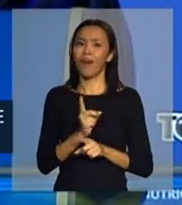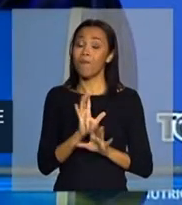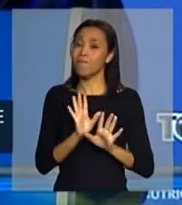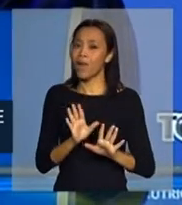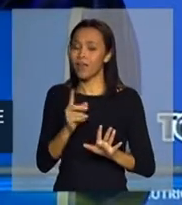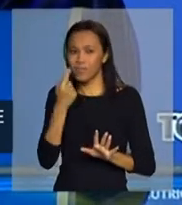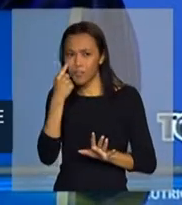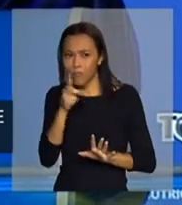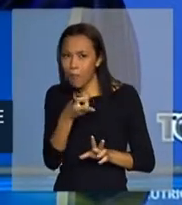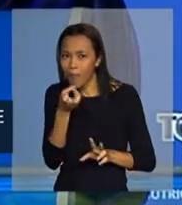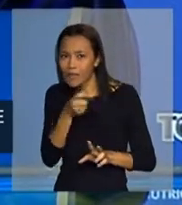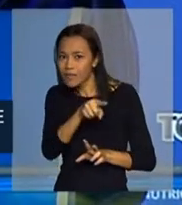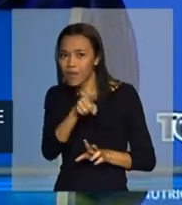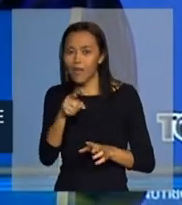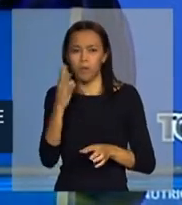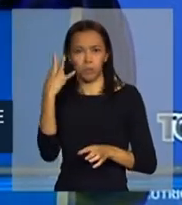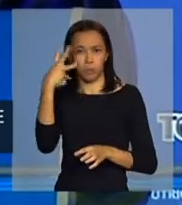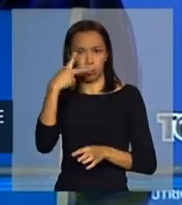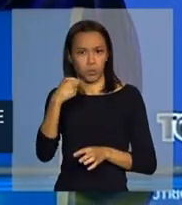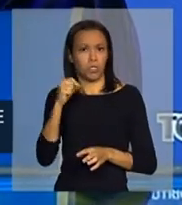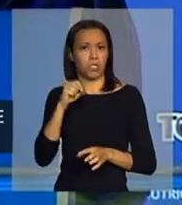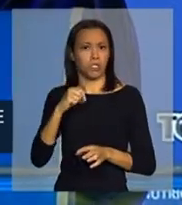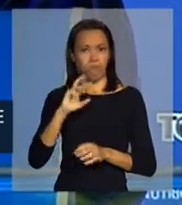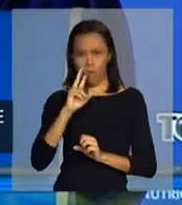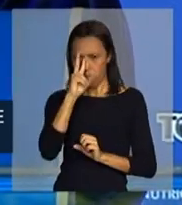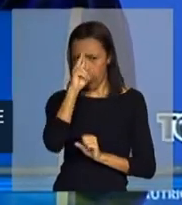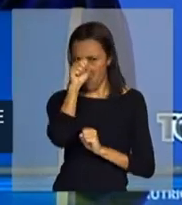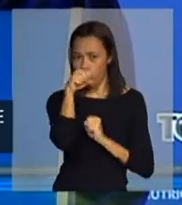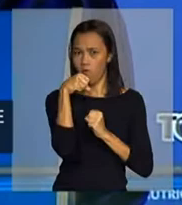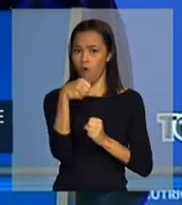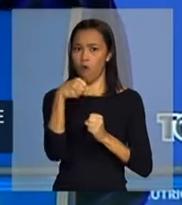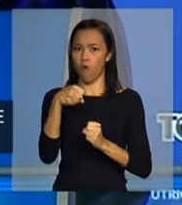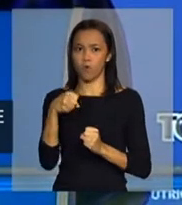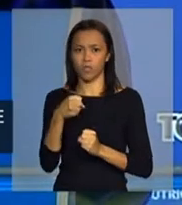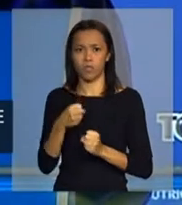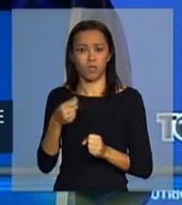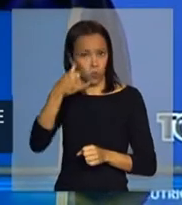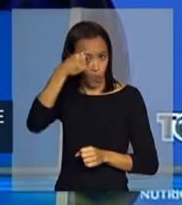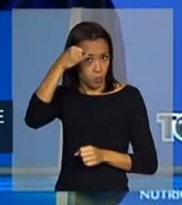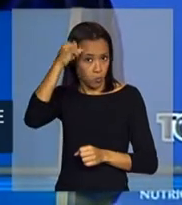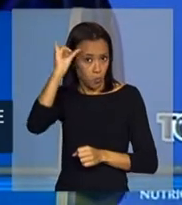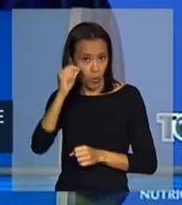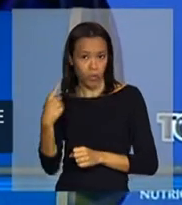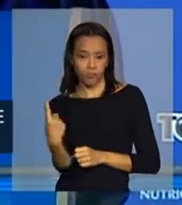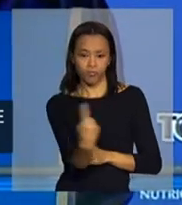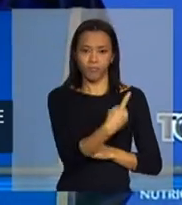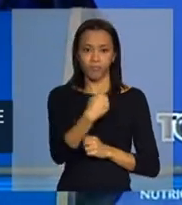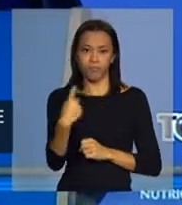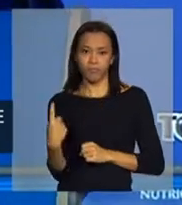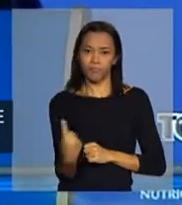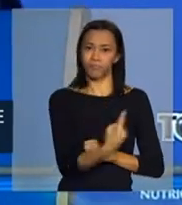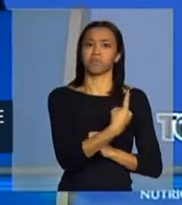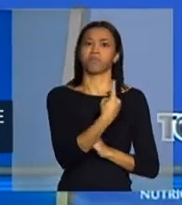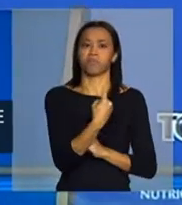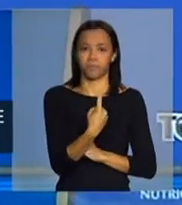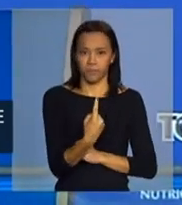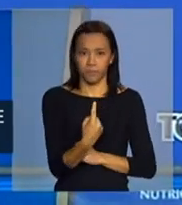uma demonstração de força o que nós vimos passar aqui em matéria